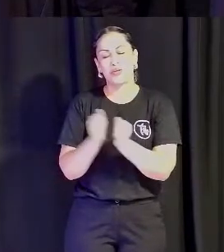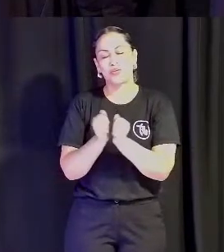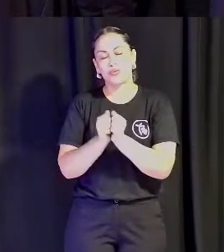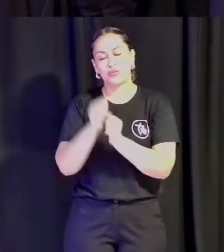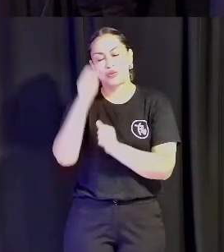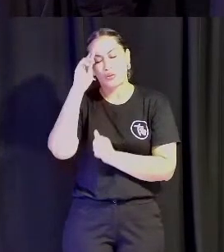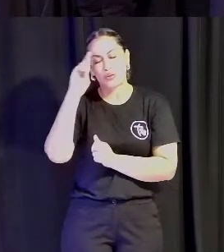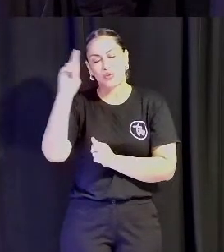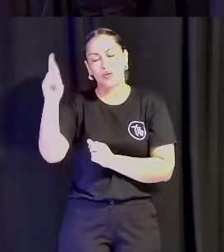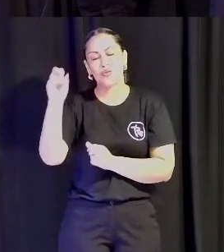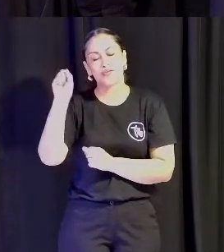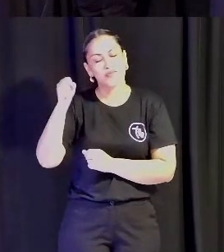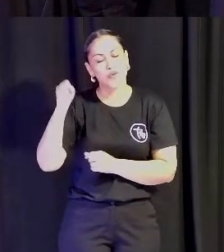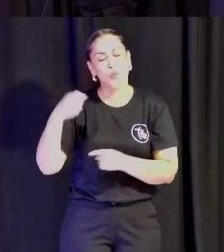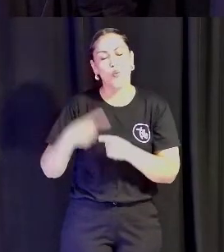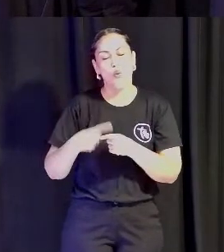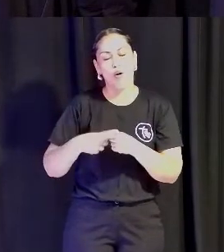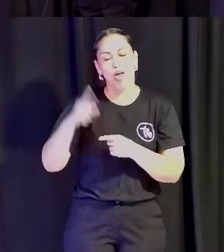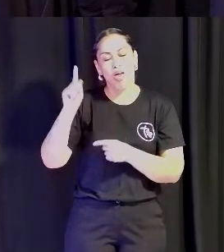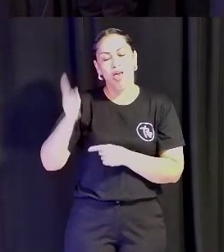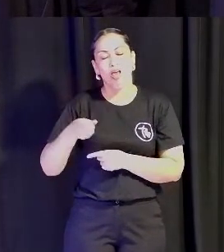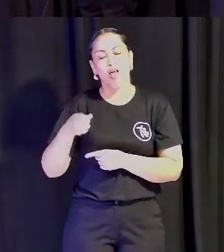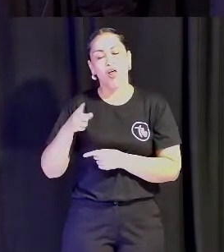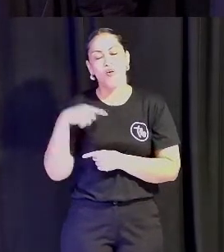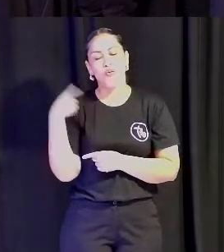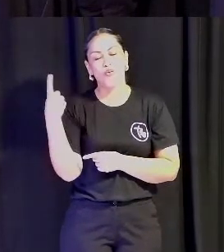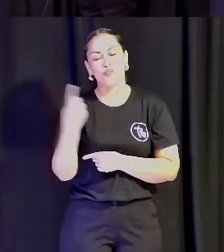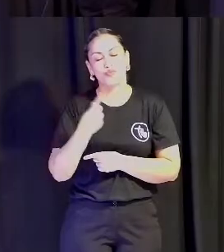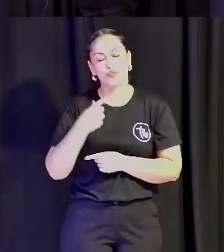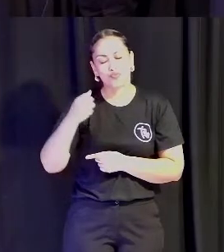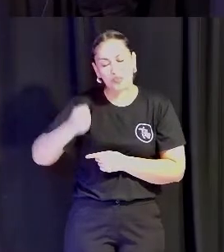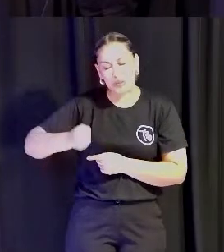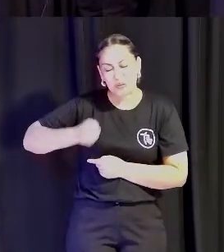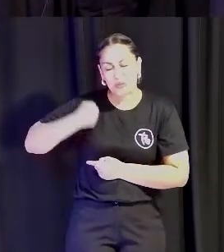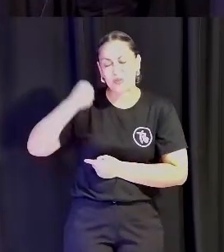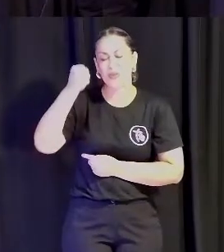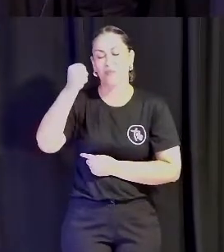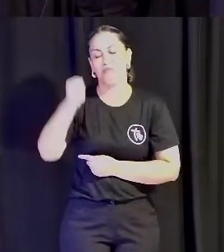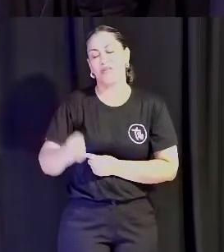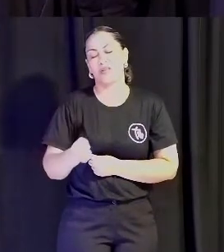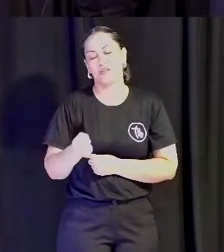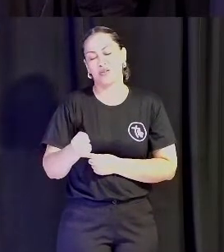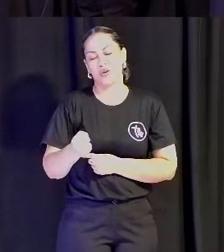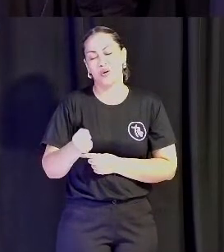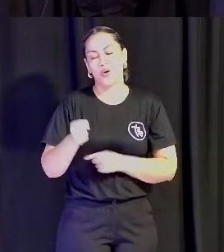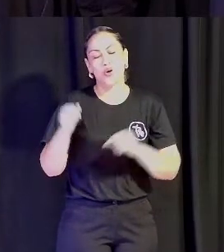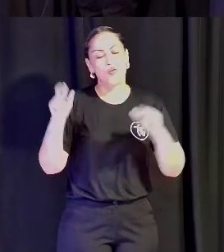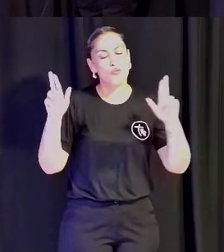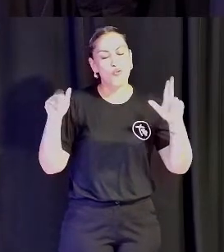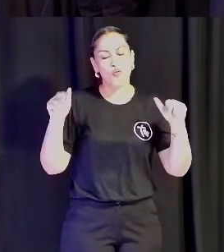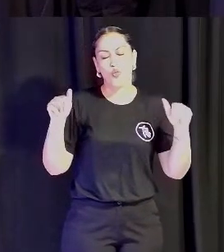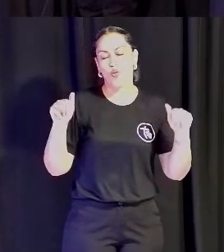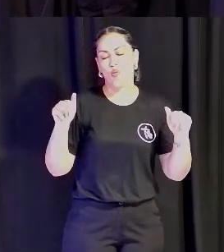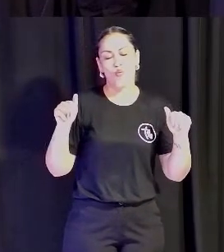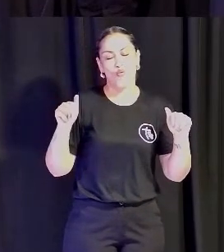Sim, porque o Senhor é o nosso pastor e o Senhor não vai faltar.